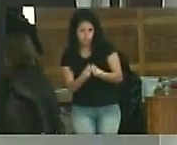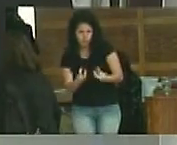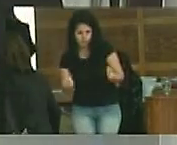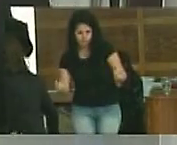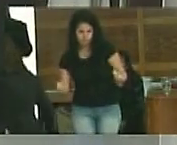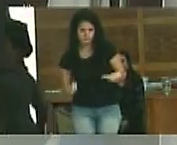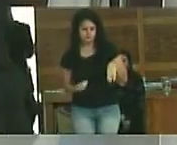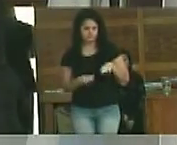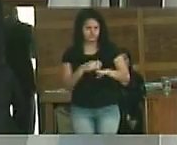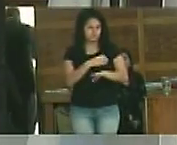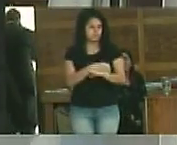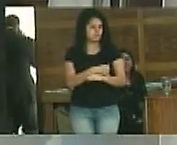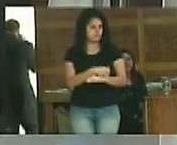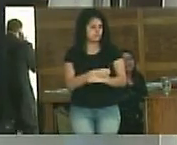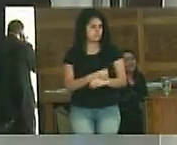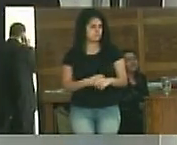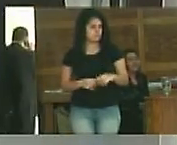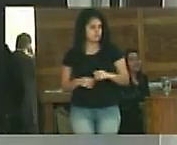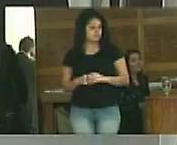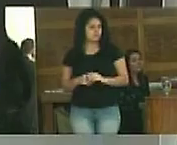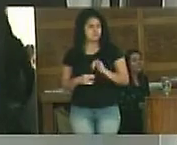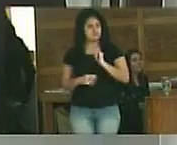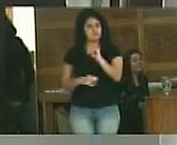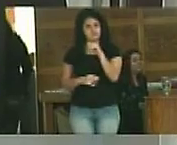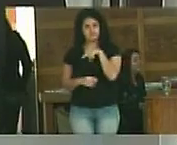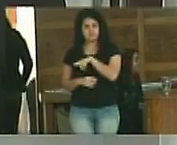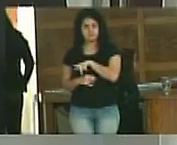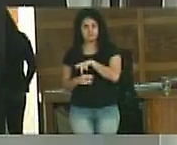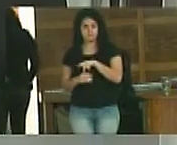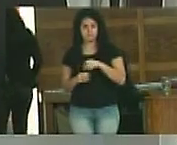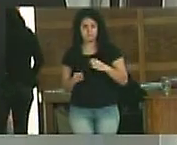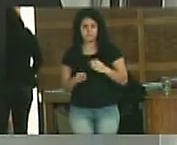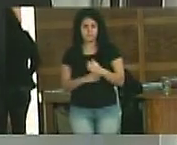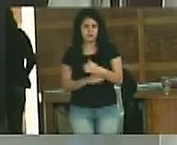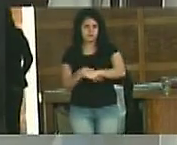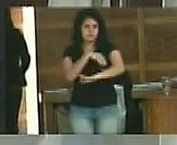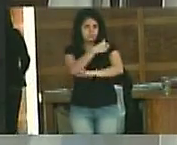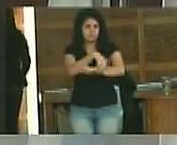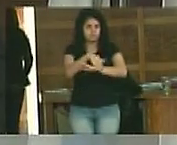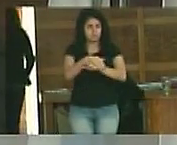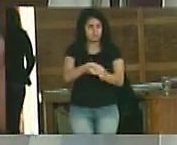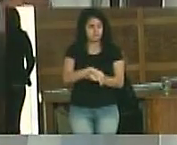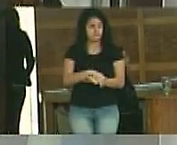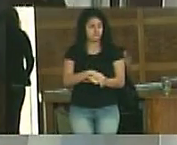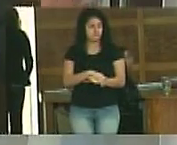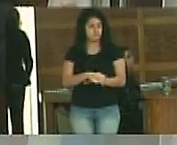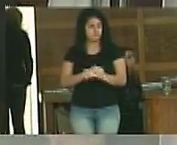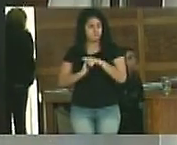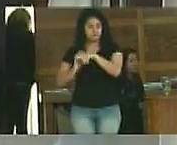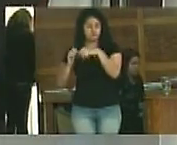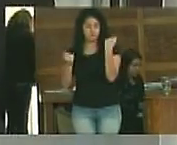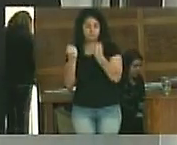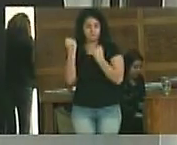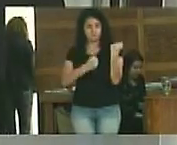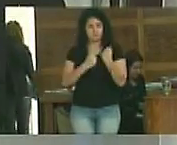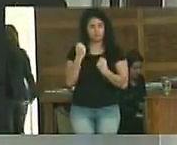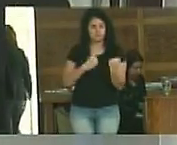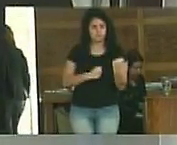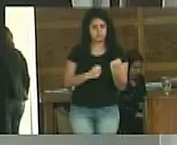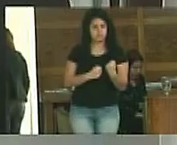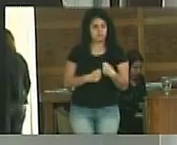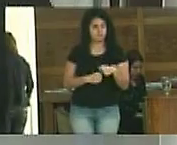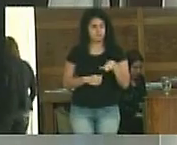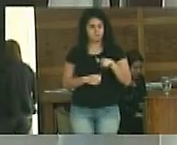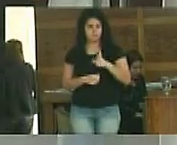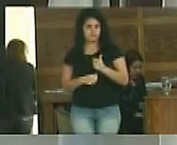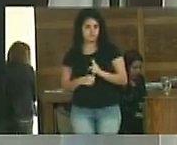buraco. Enfim, se você passa pela Rodoviária Federal com o seu veículo não licenciado, ou seja,